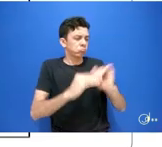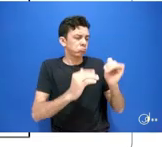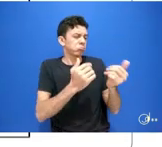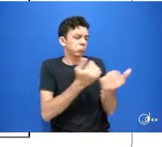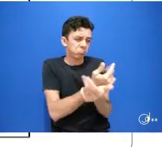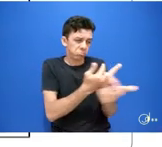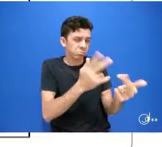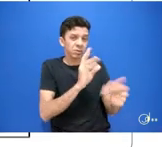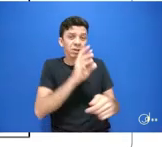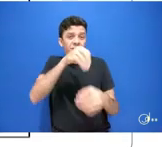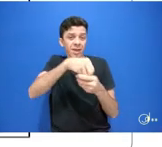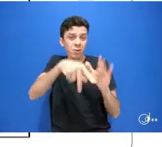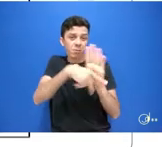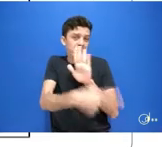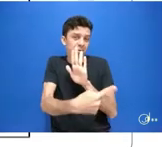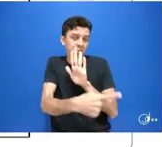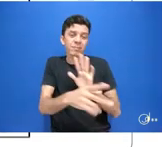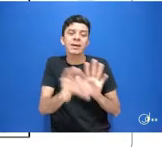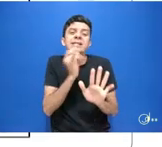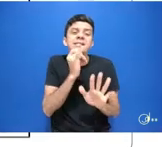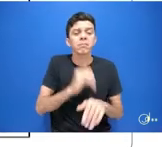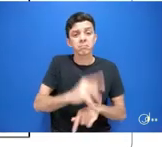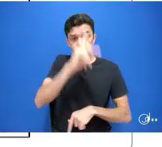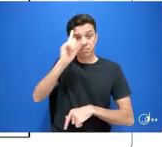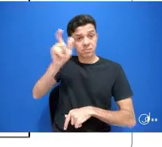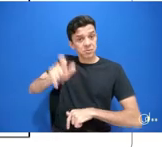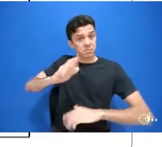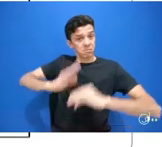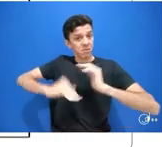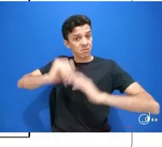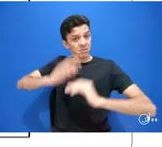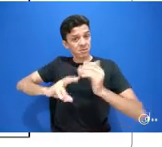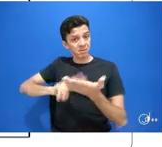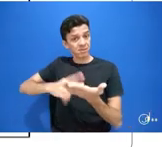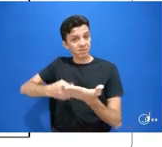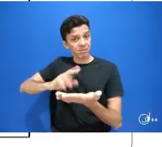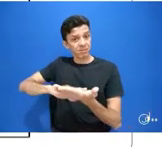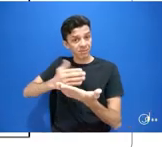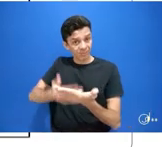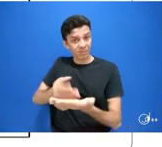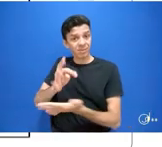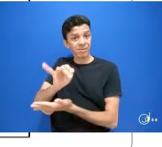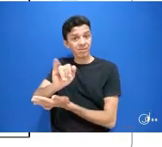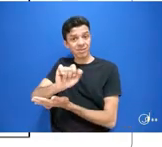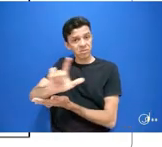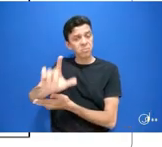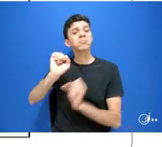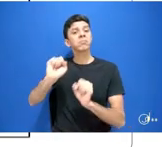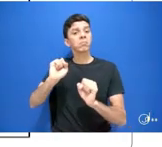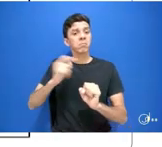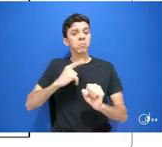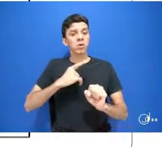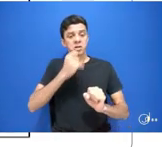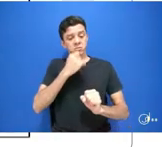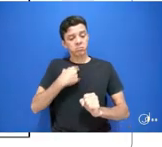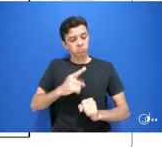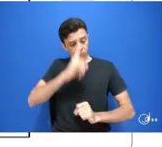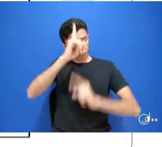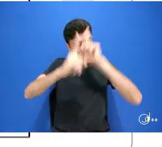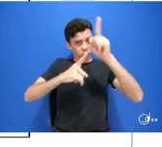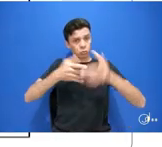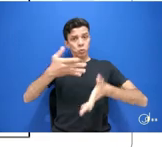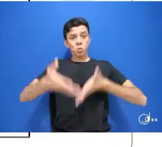desta comunidade linguística, pois nada impede, por exemplo, de um tradutor e intérprete de língua de sinais, TILS, compor